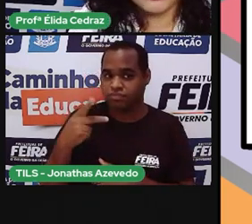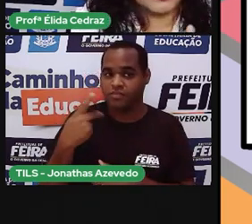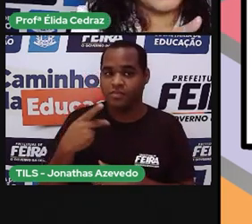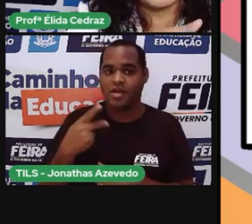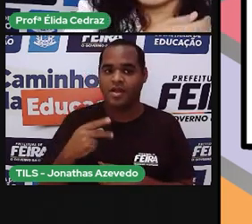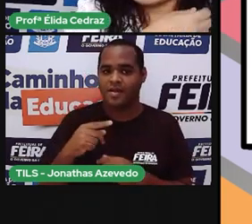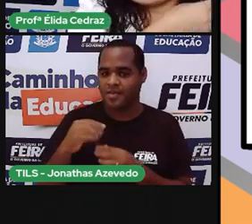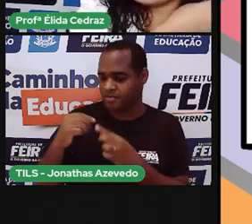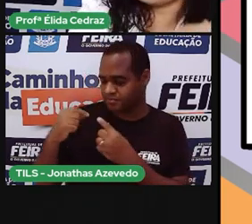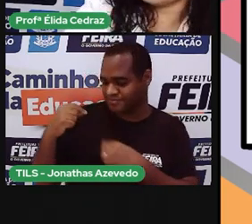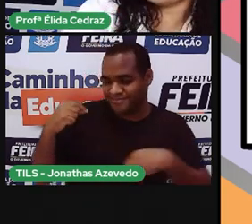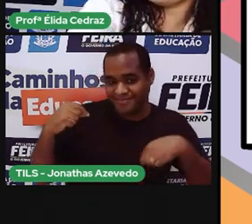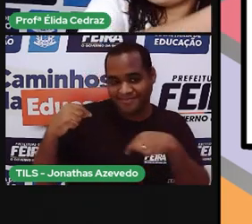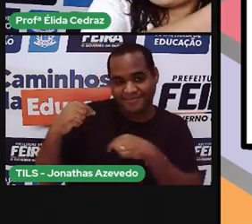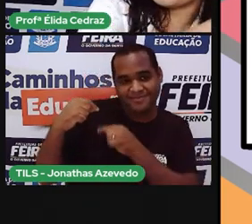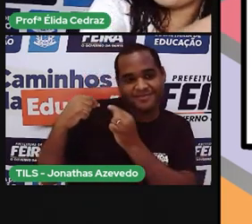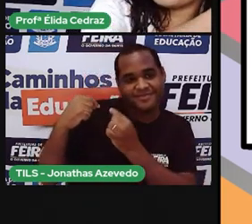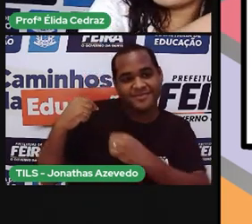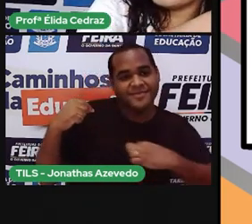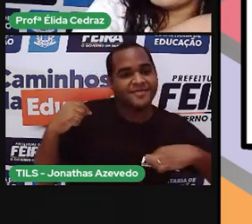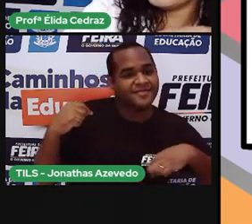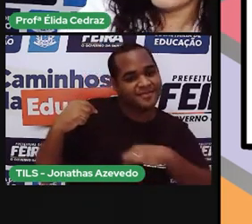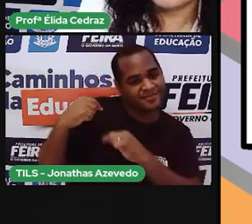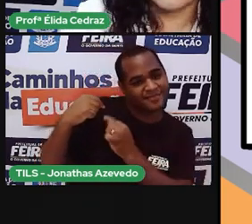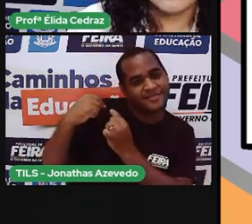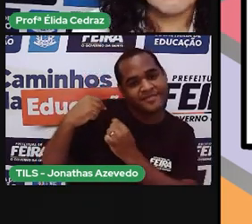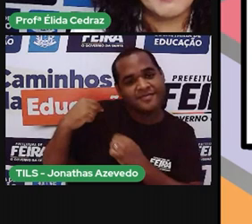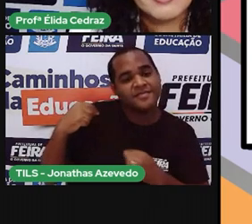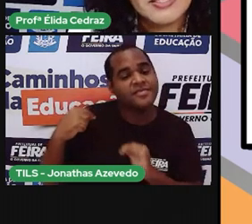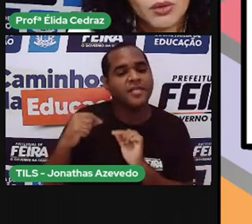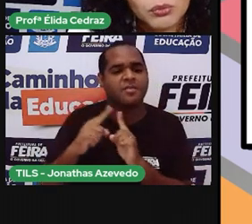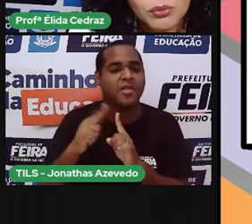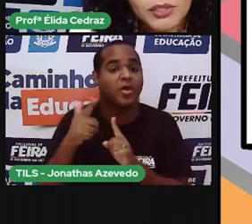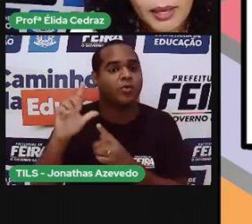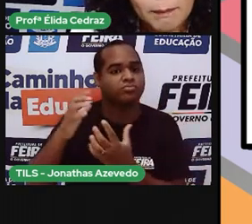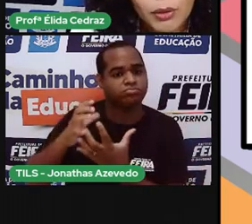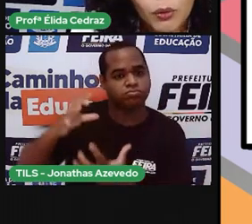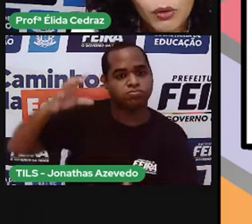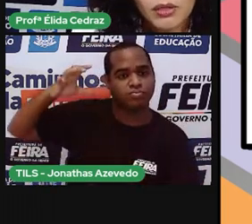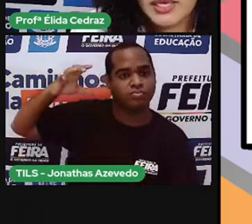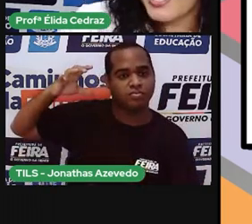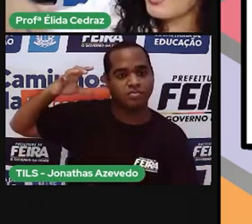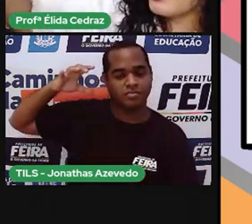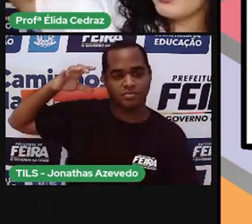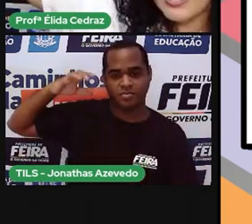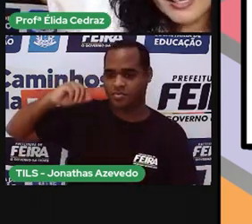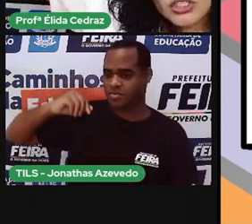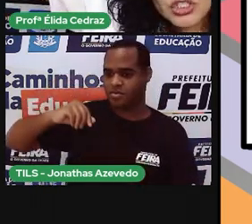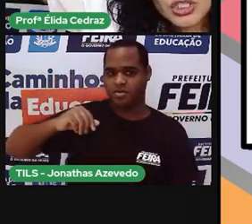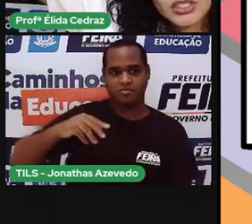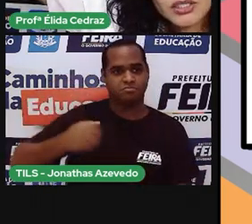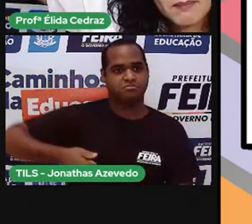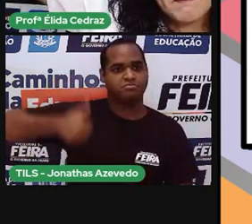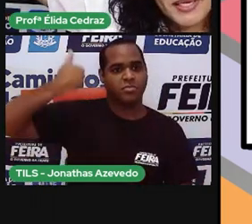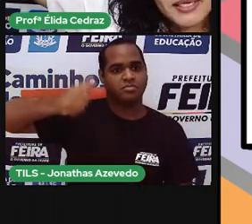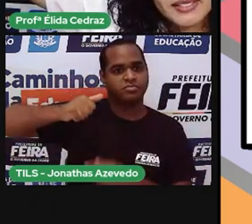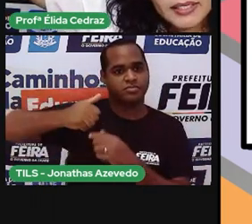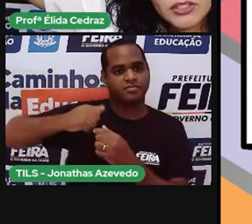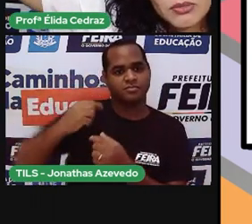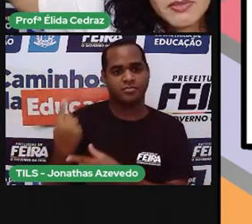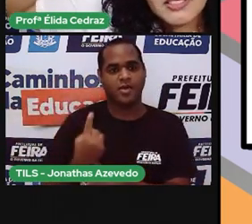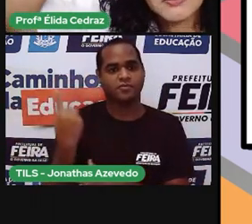tipo violino aquele que o instrumentista toca assim só que ele é mais alto do que a pró-rim ele é grande